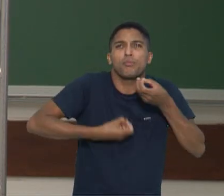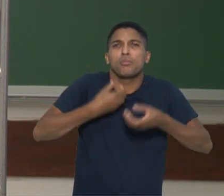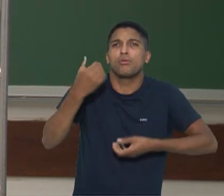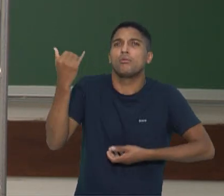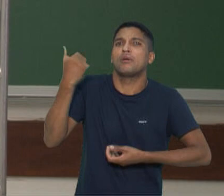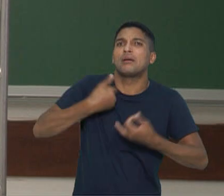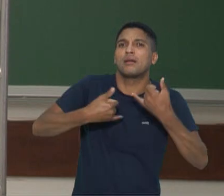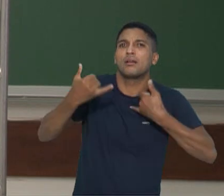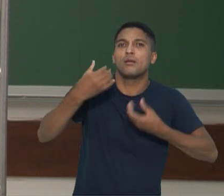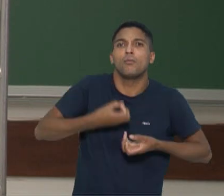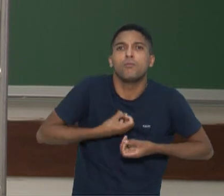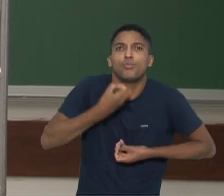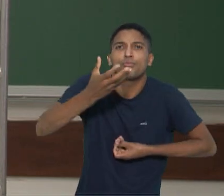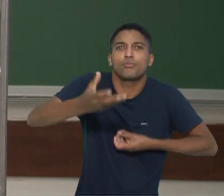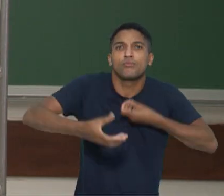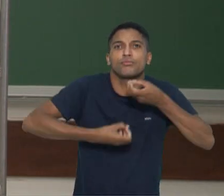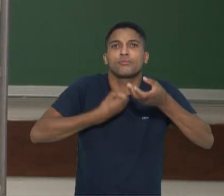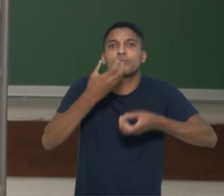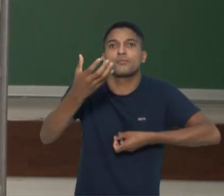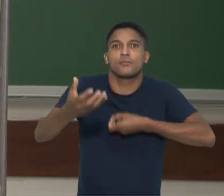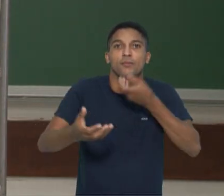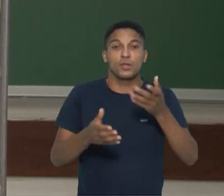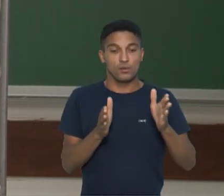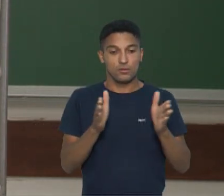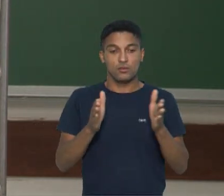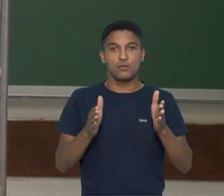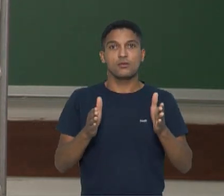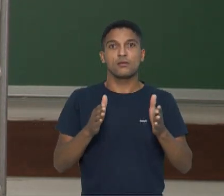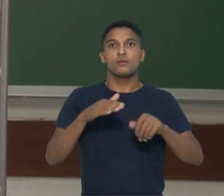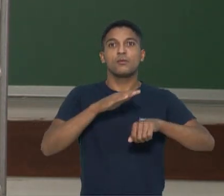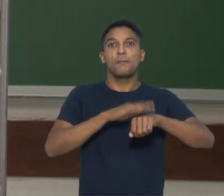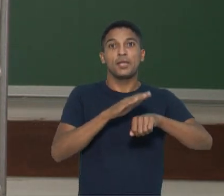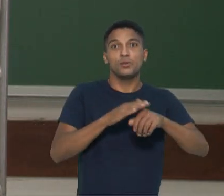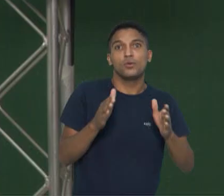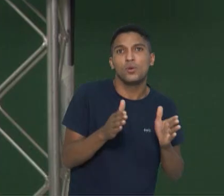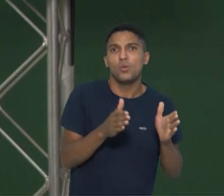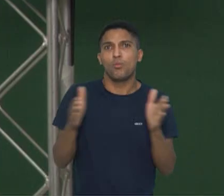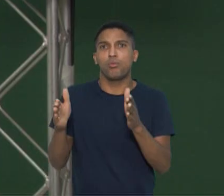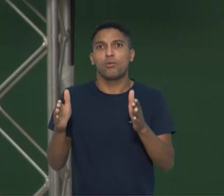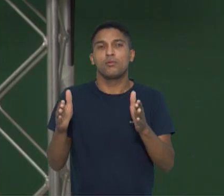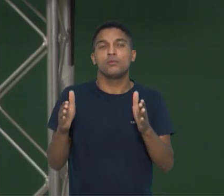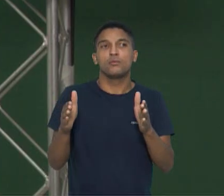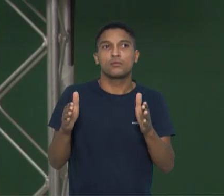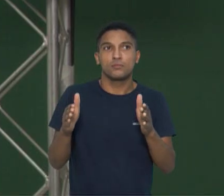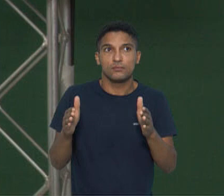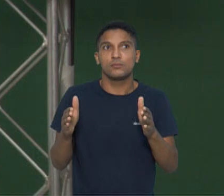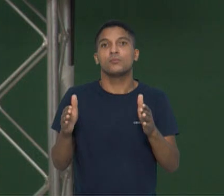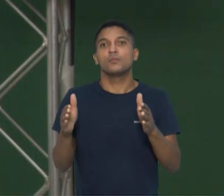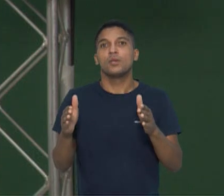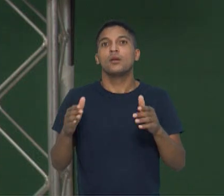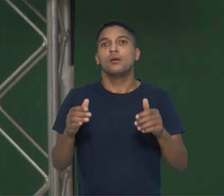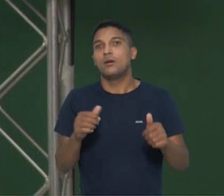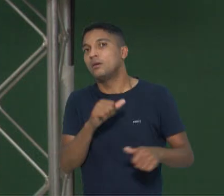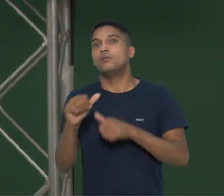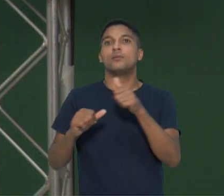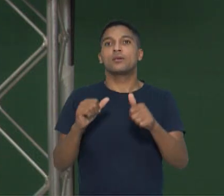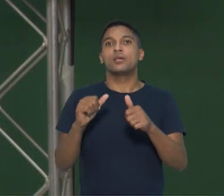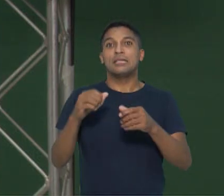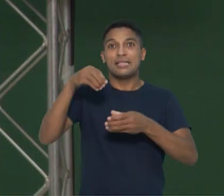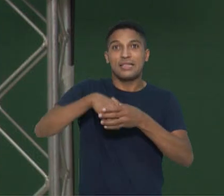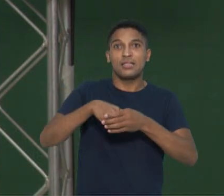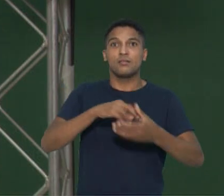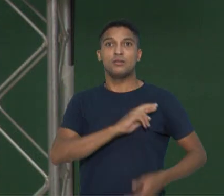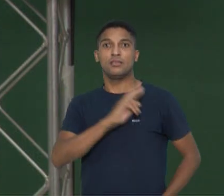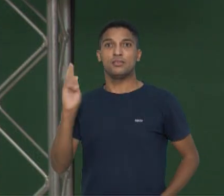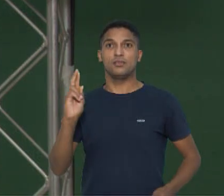período é que eles passaram a ter uma forma diferente de representar os desenhos dentro das